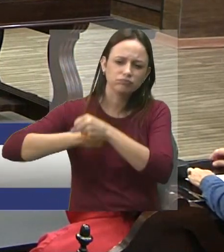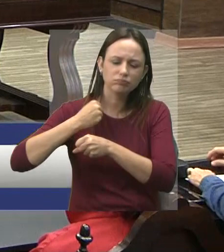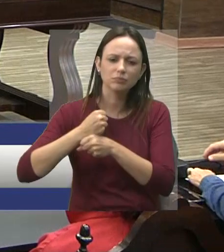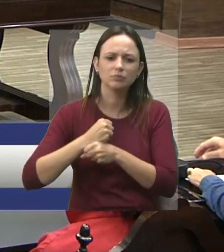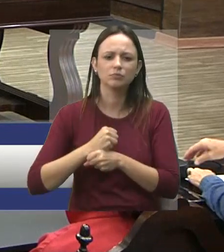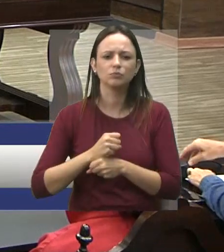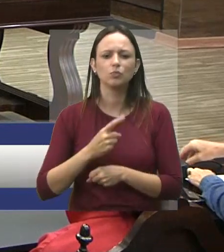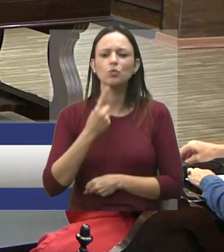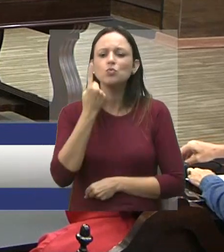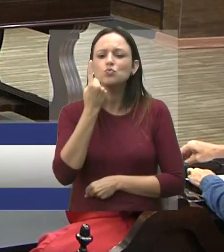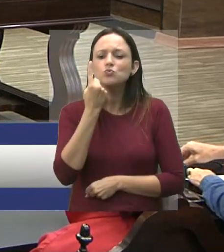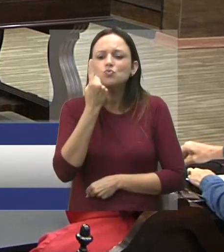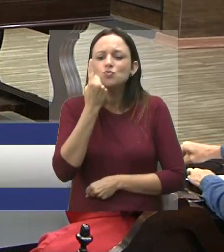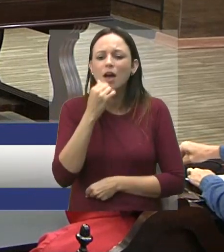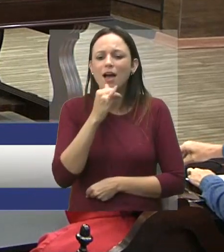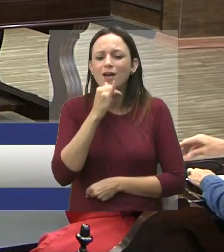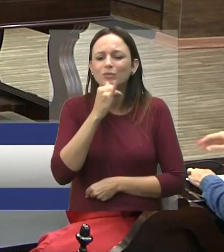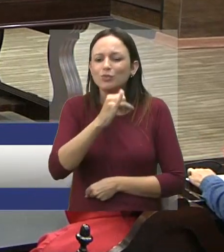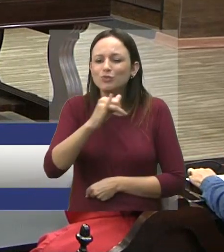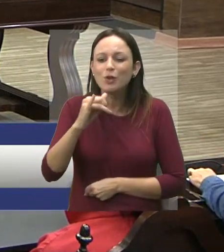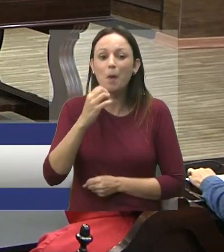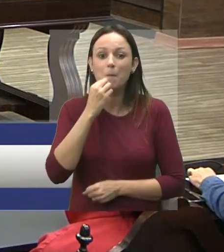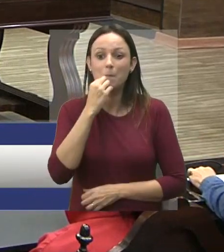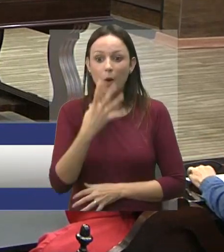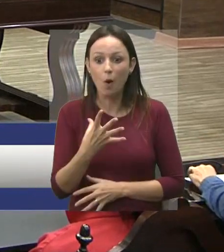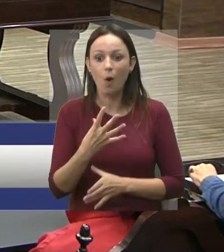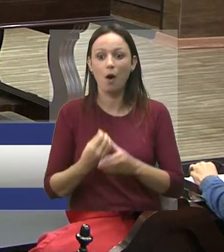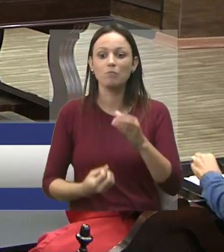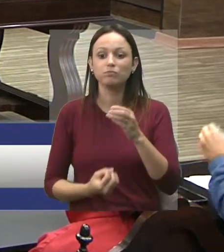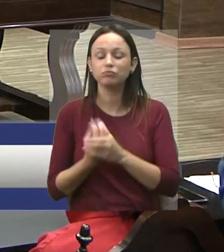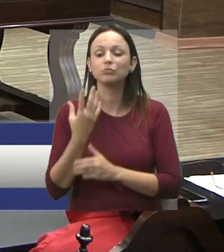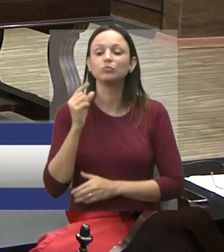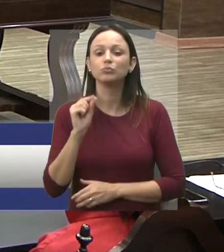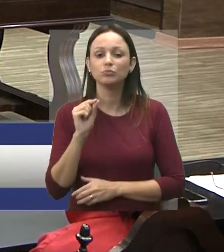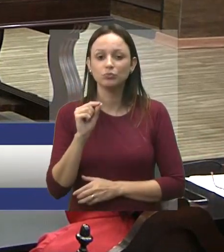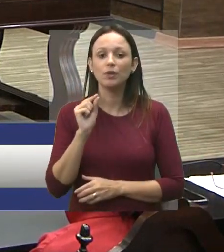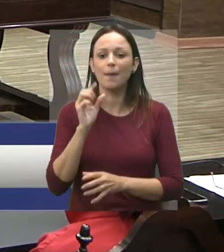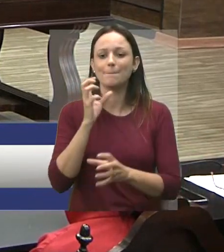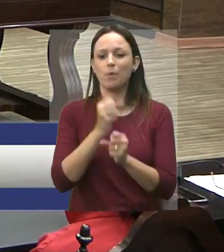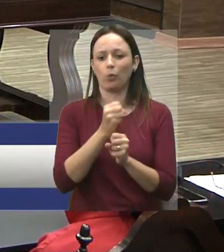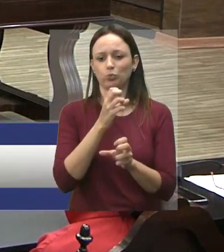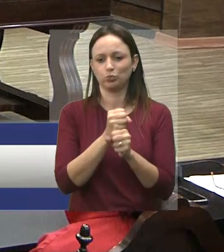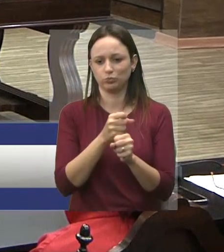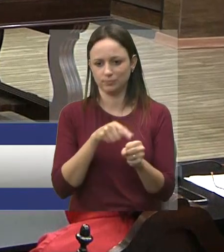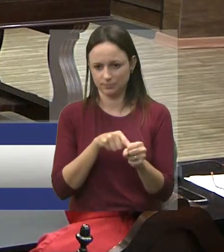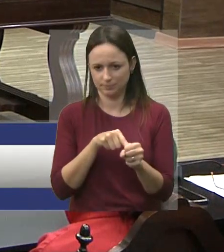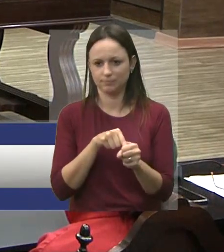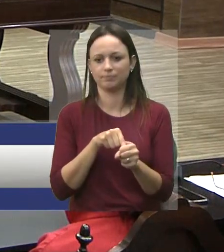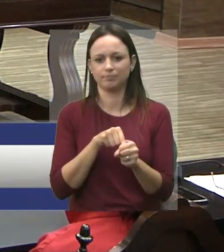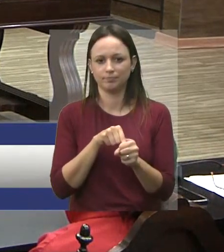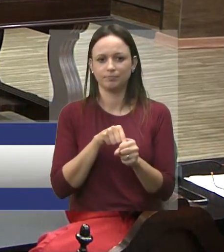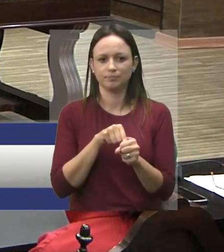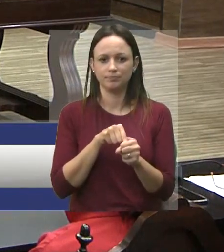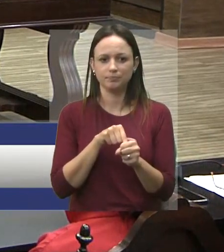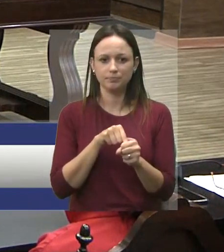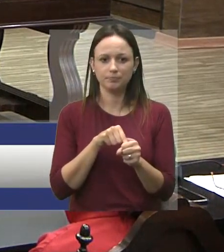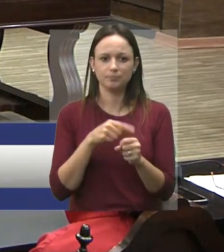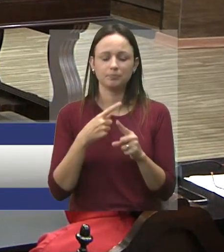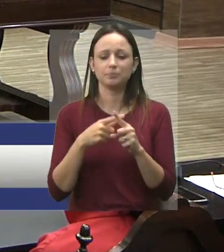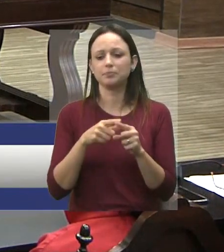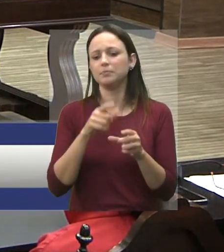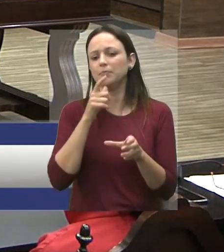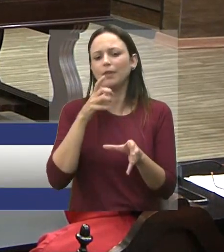que tinha, que se criou, foi a questão dos pontos. Porque, em razão de ser uma